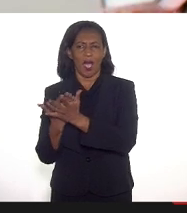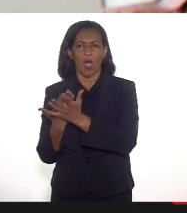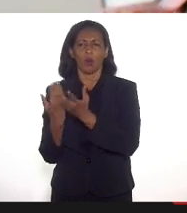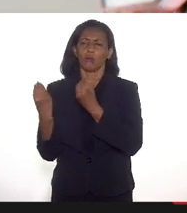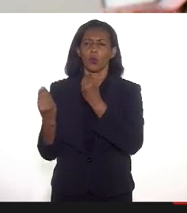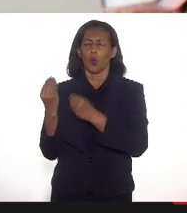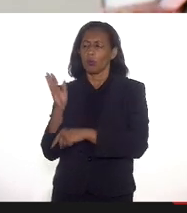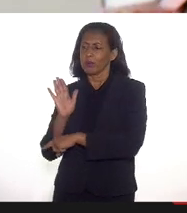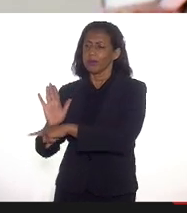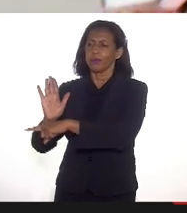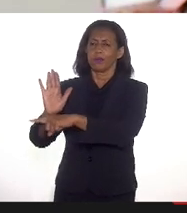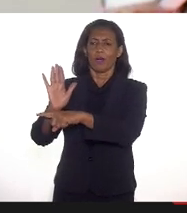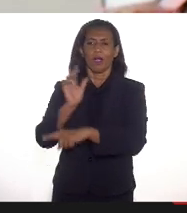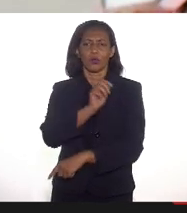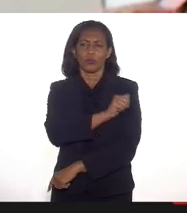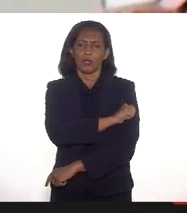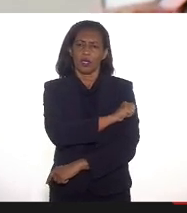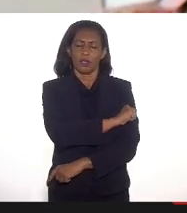estudantil,